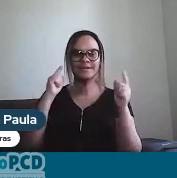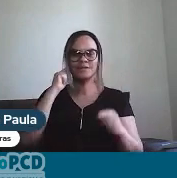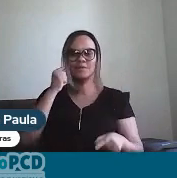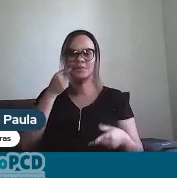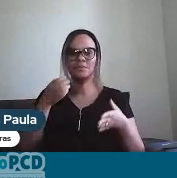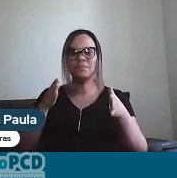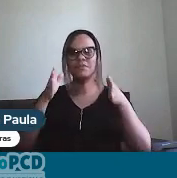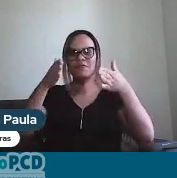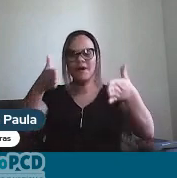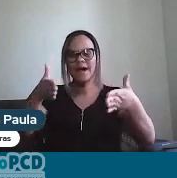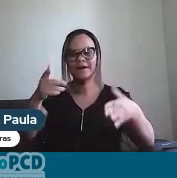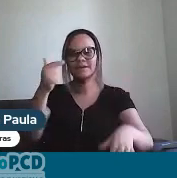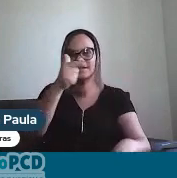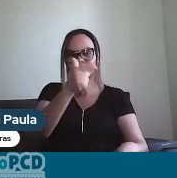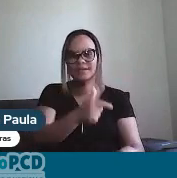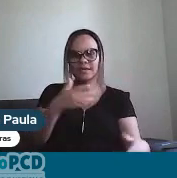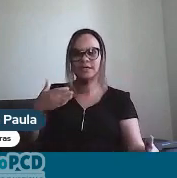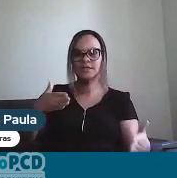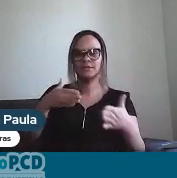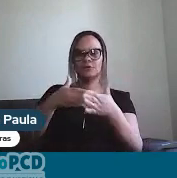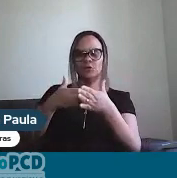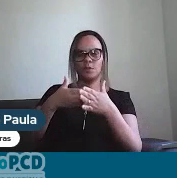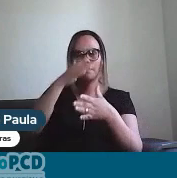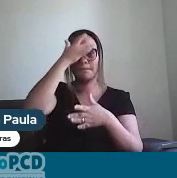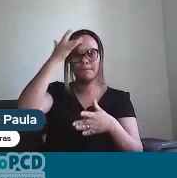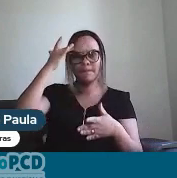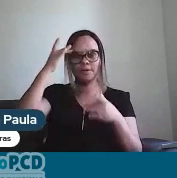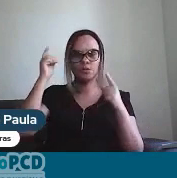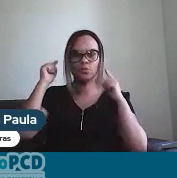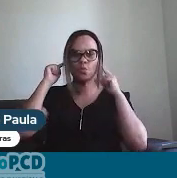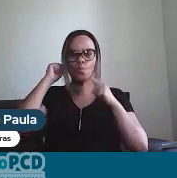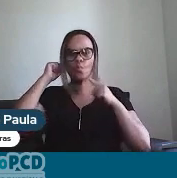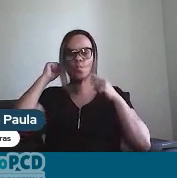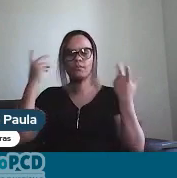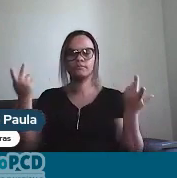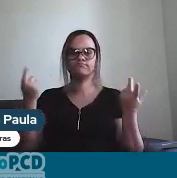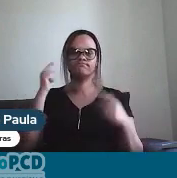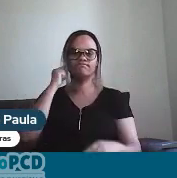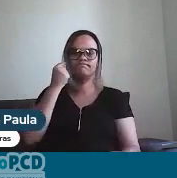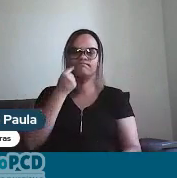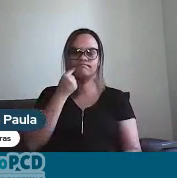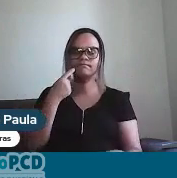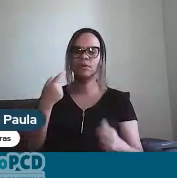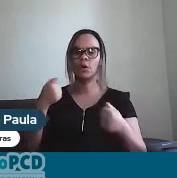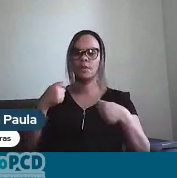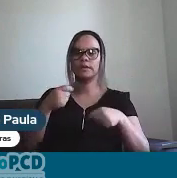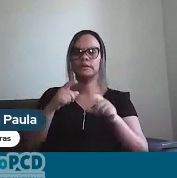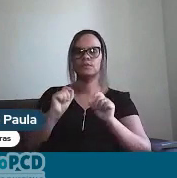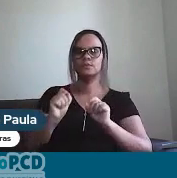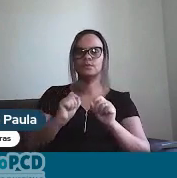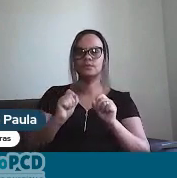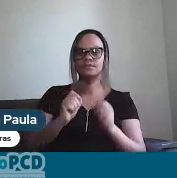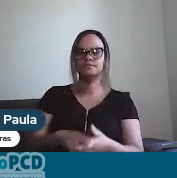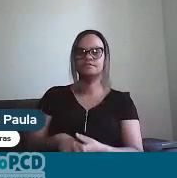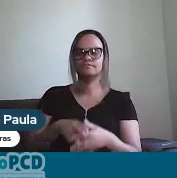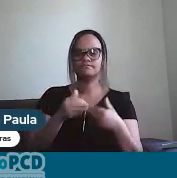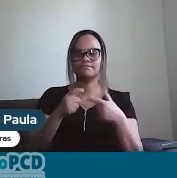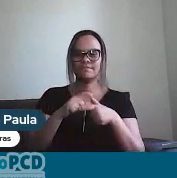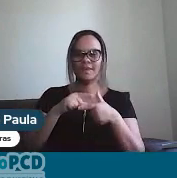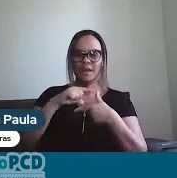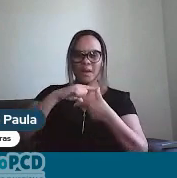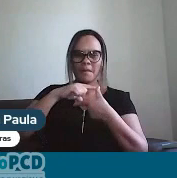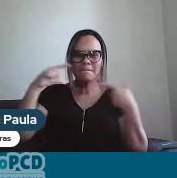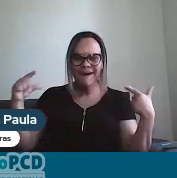Então, se ela não tivesse aqui, a gente teria uma barreira para as pessoas que não nos ouvem. Então, a gente precisa de quebrar mesmo, de vencer